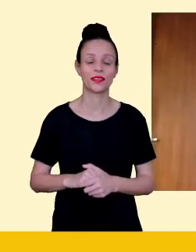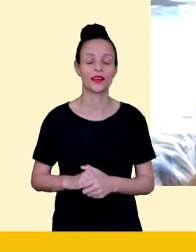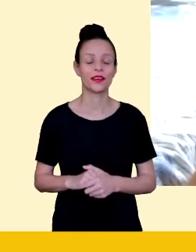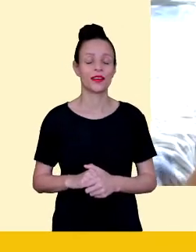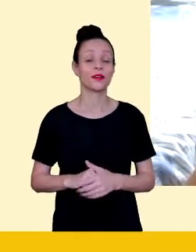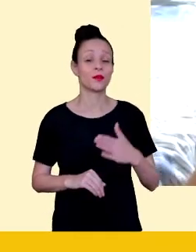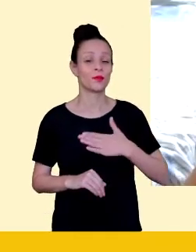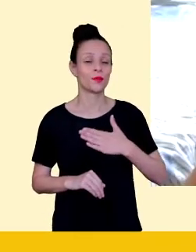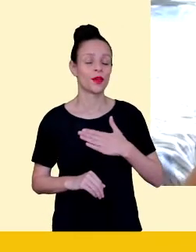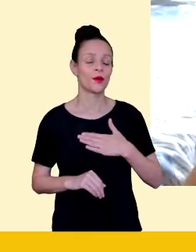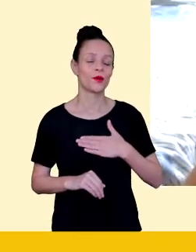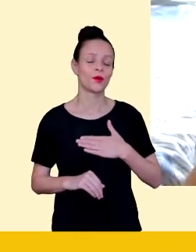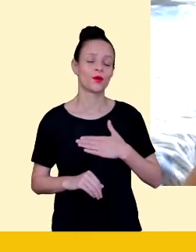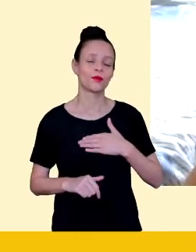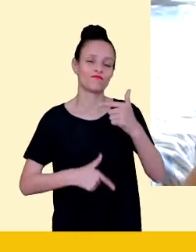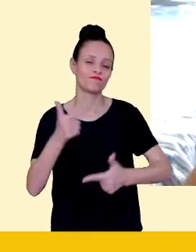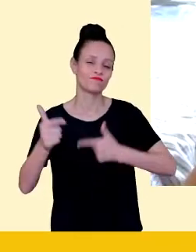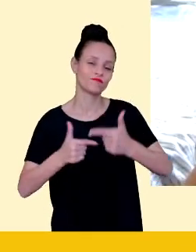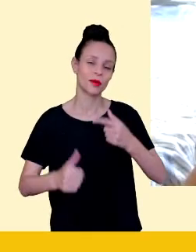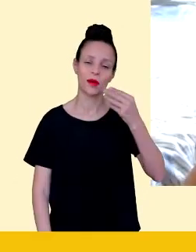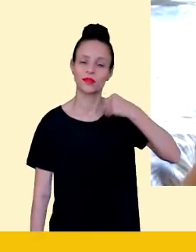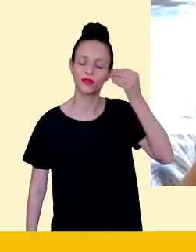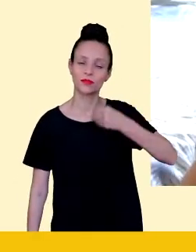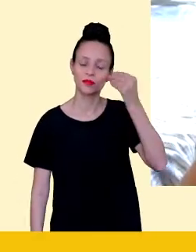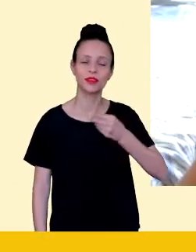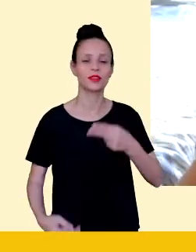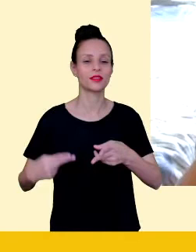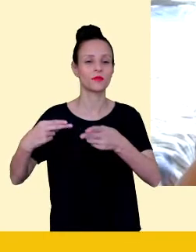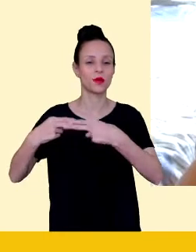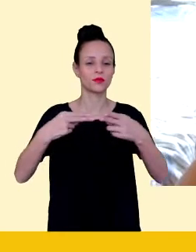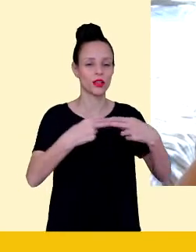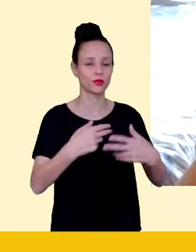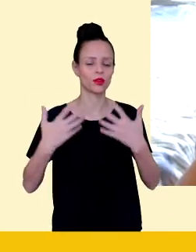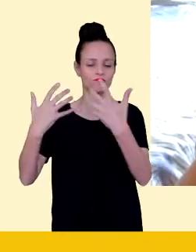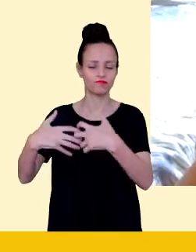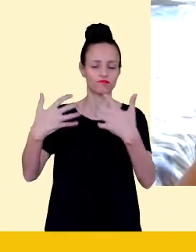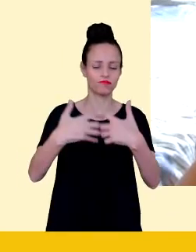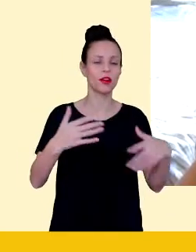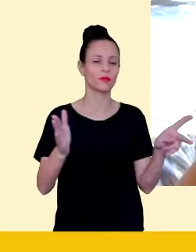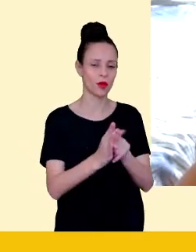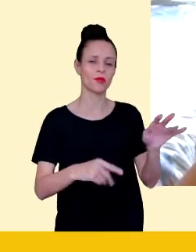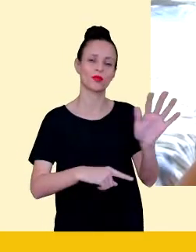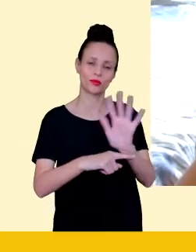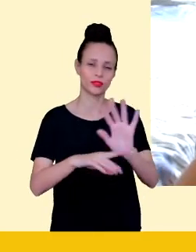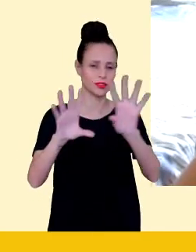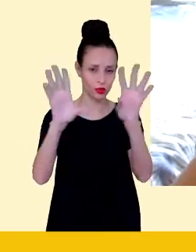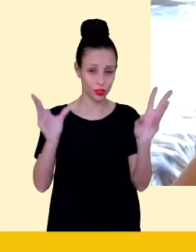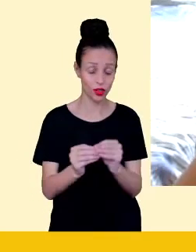Bom, a minha trajetória, assim, como montadora, e acho que a minha trajetória no cinema, de uma forma